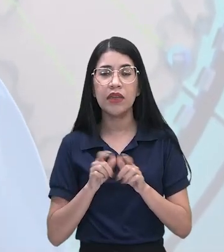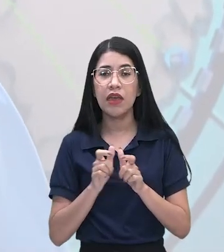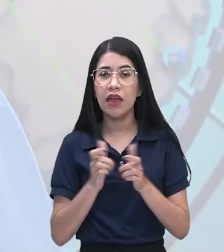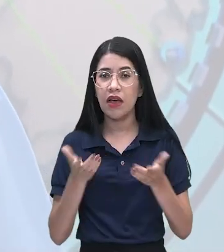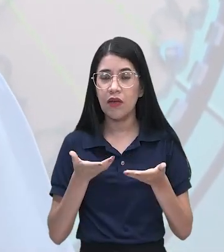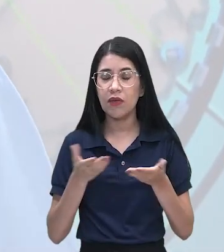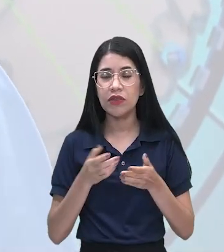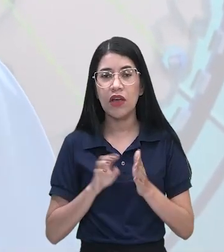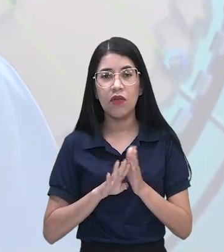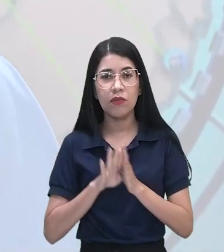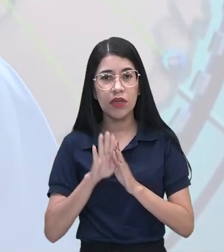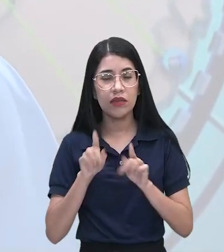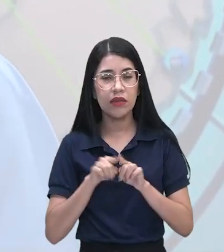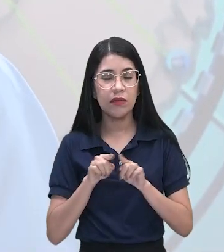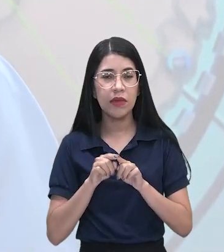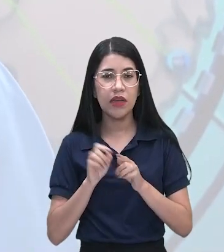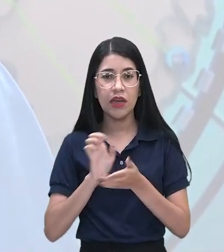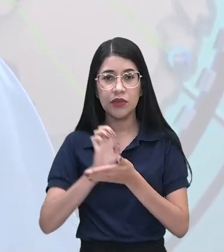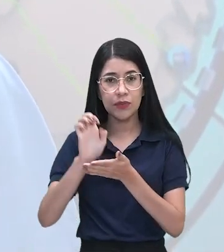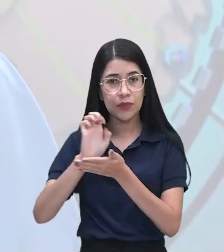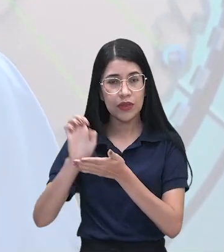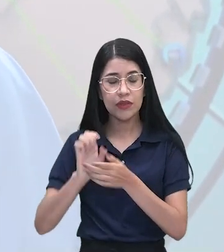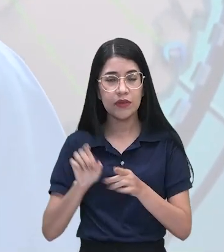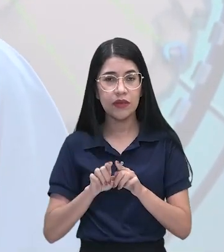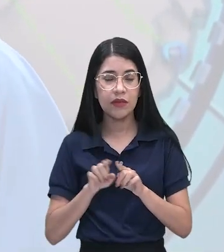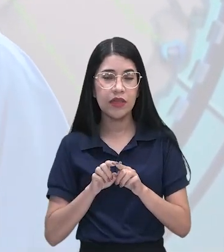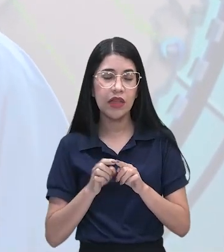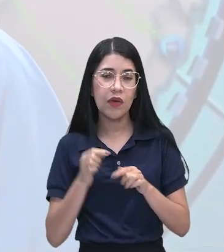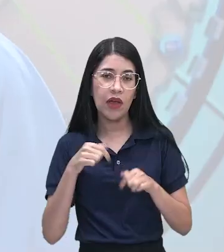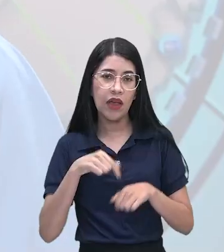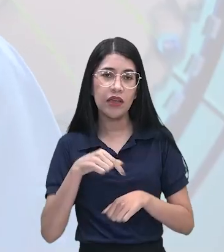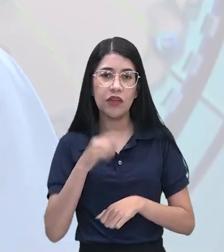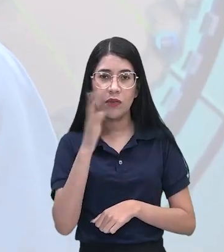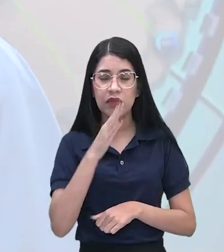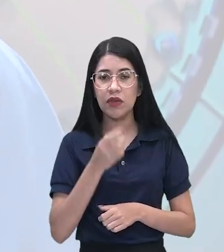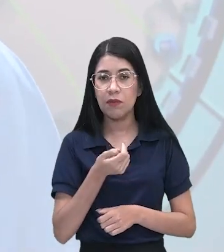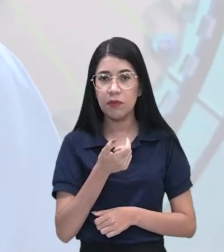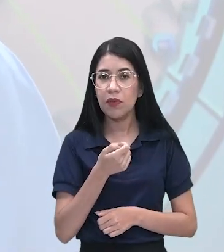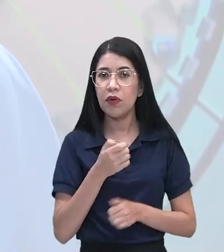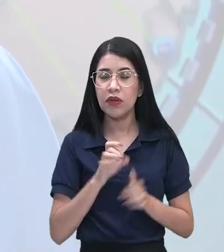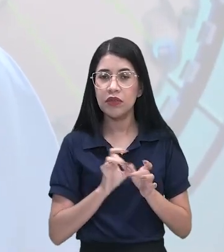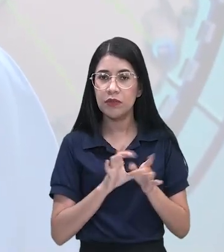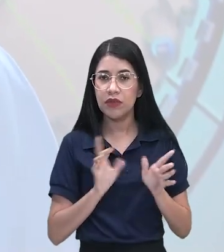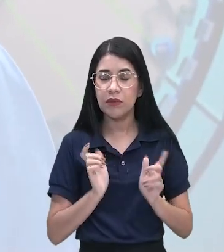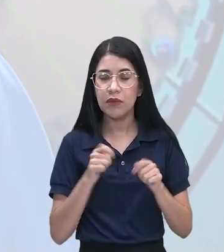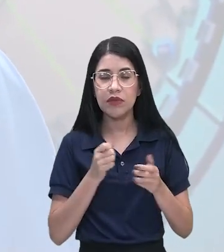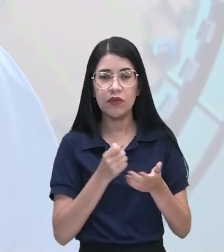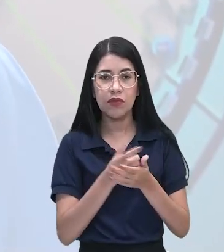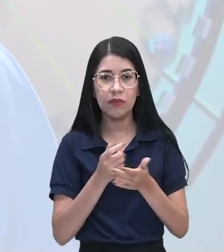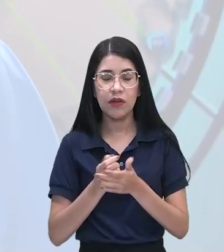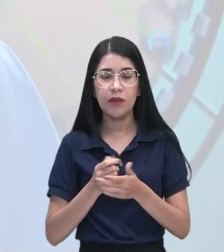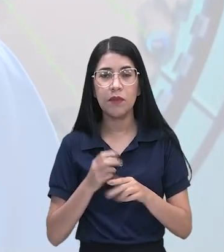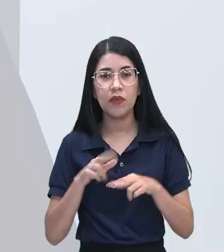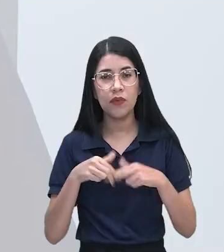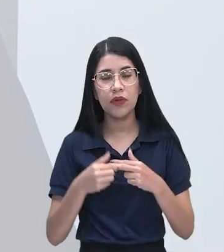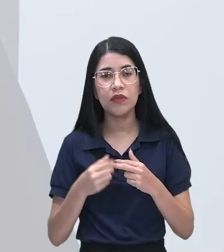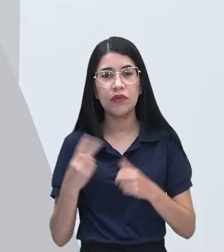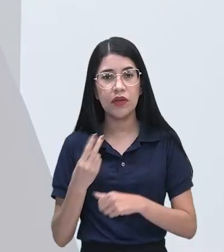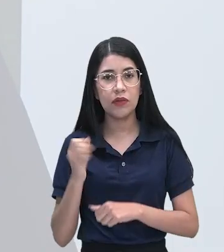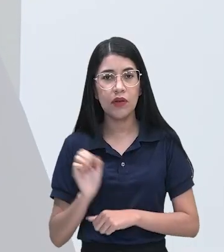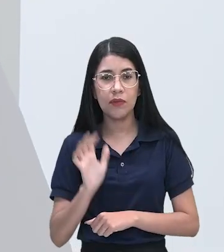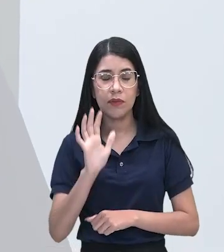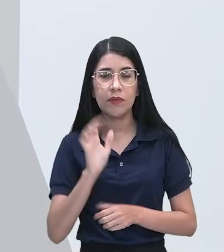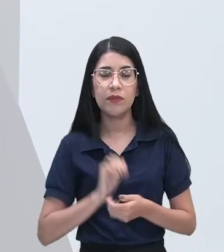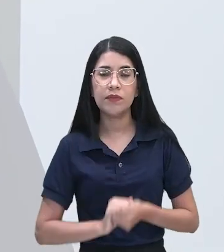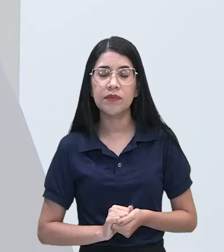como ele exporta muito, né, então fica pouco aqui para a gente. Aí o que acontece? Aumenta o preço. Eu acredito que seja isso. Por conta